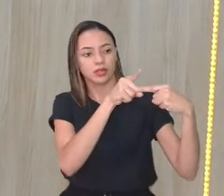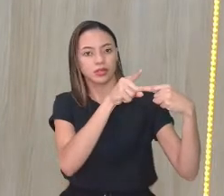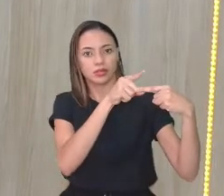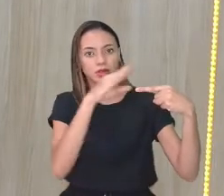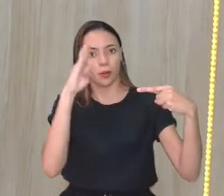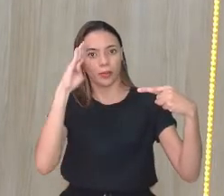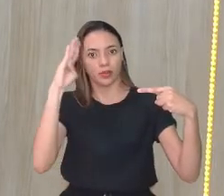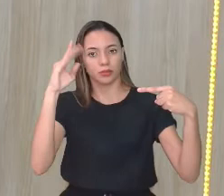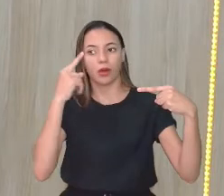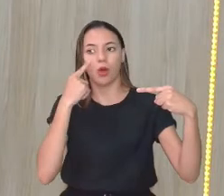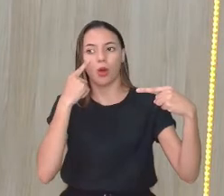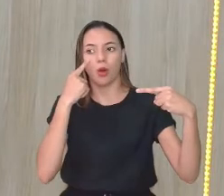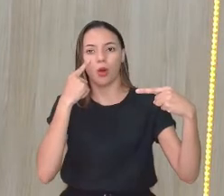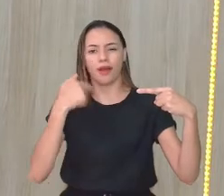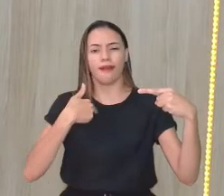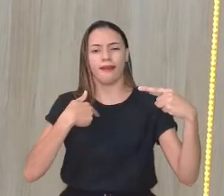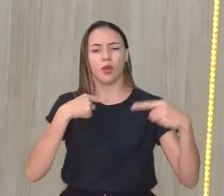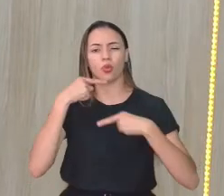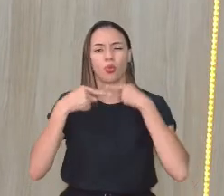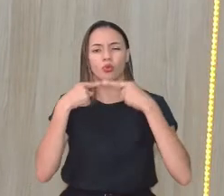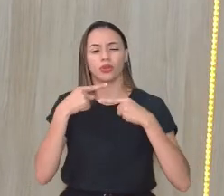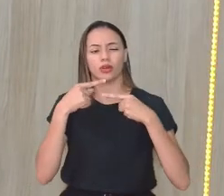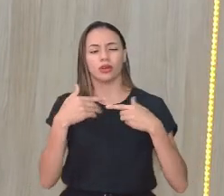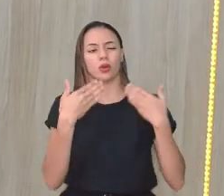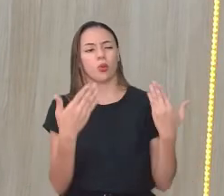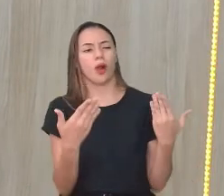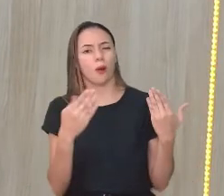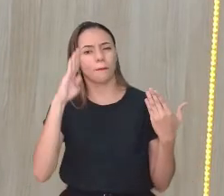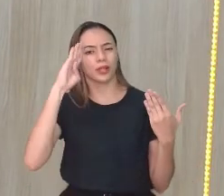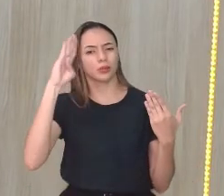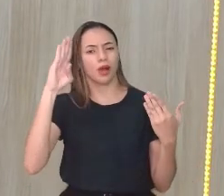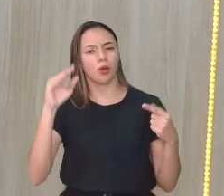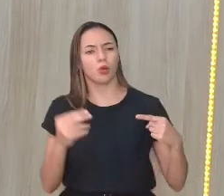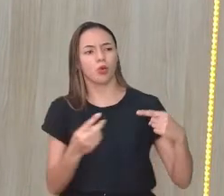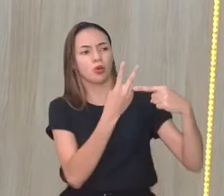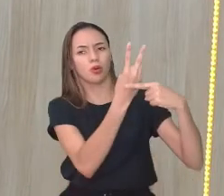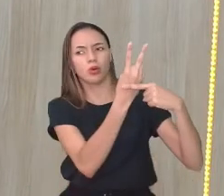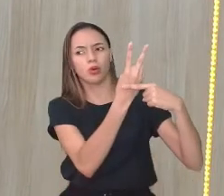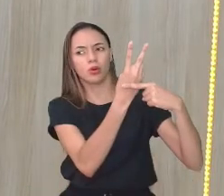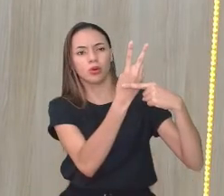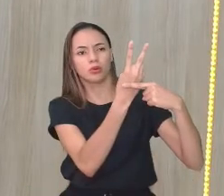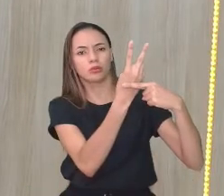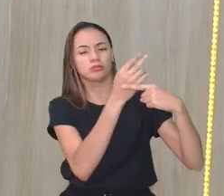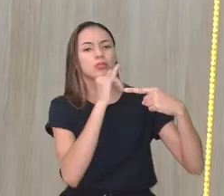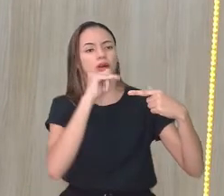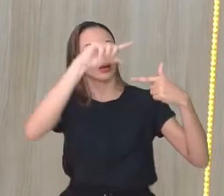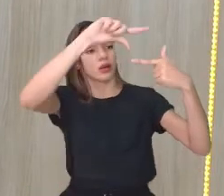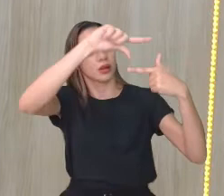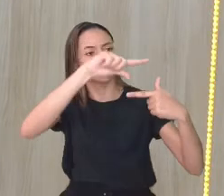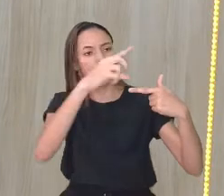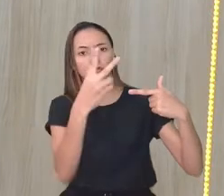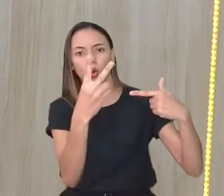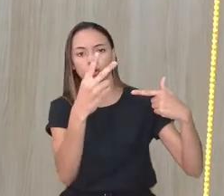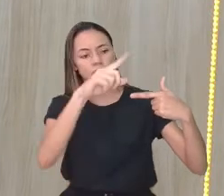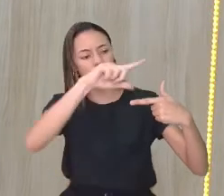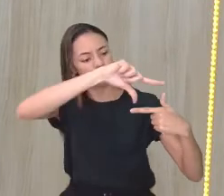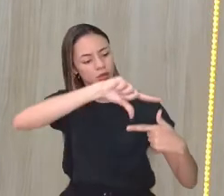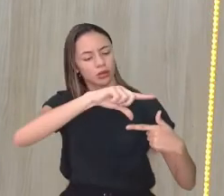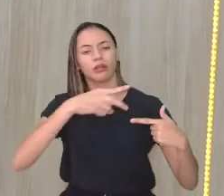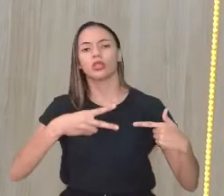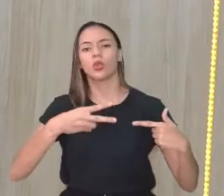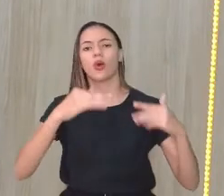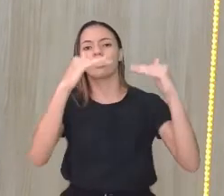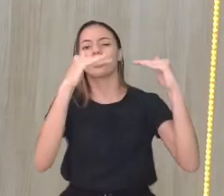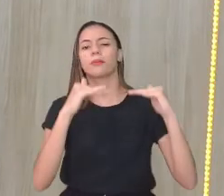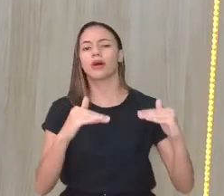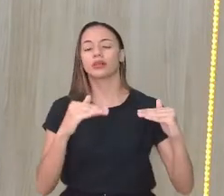Nesse caso aqui, eu vou até ficar na dúvida. O que é que foi destacado? Esses 2 aqui ou esses 2 aqui? Já naquele outro ali, o que é mais